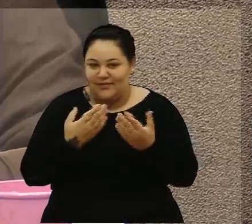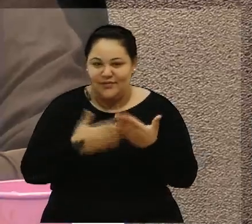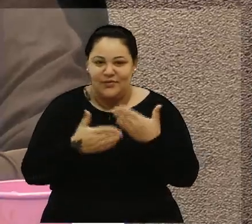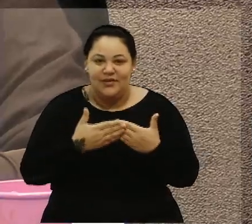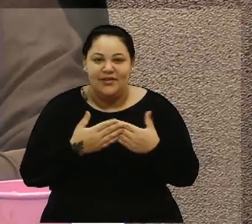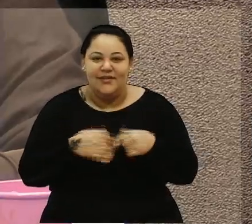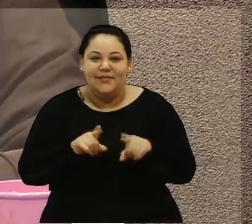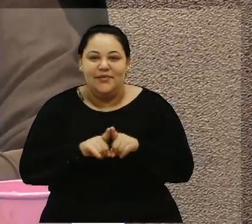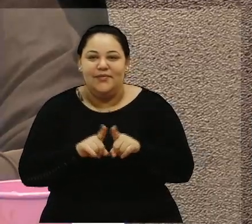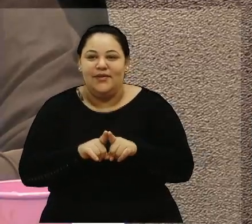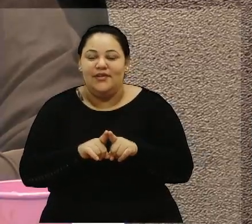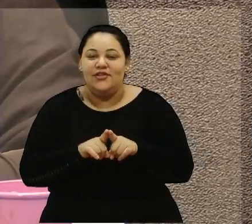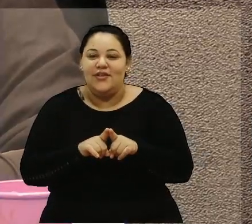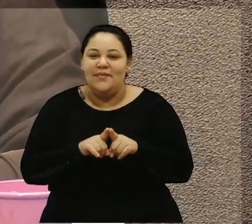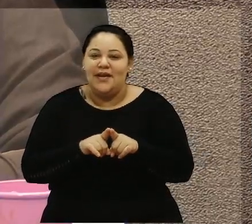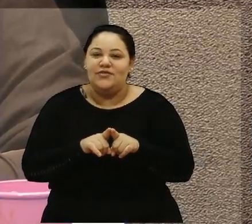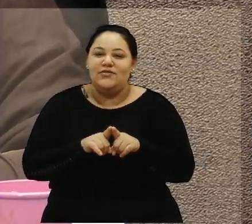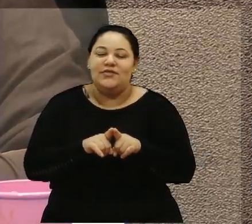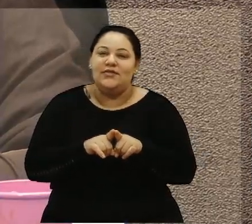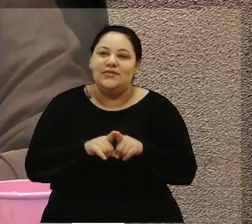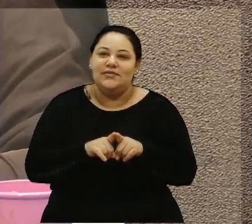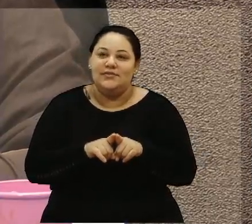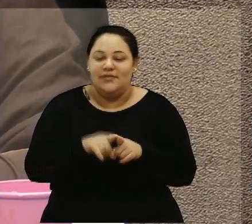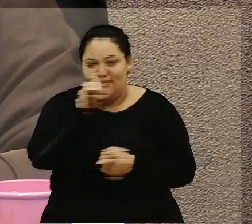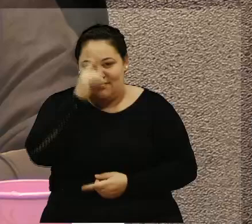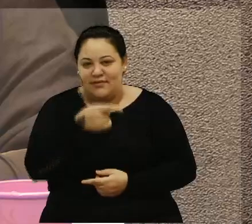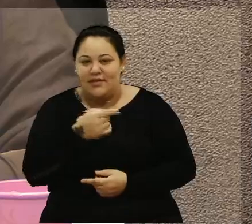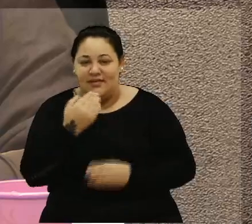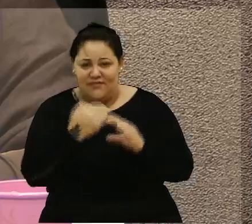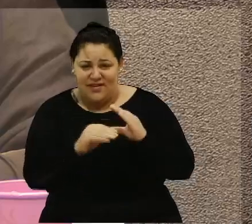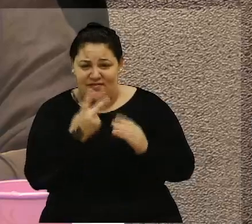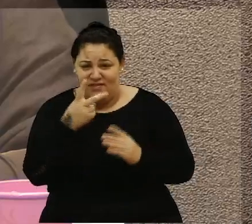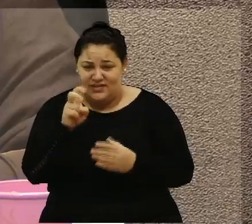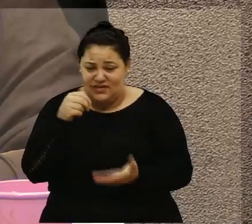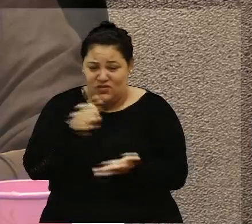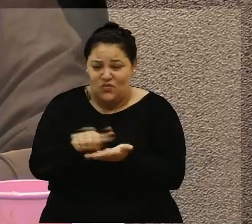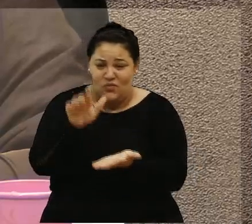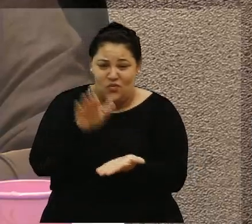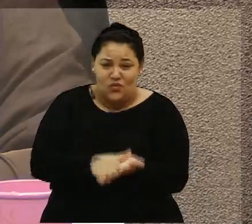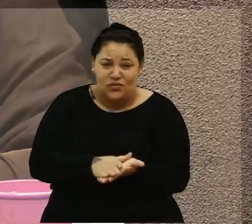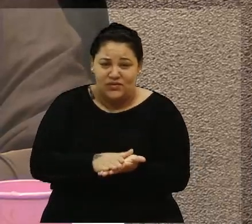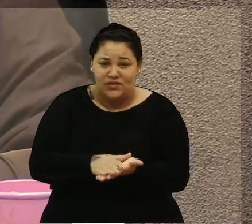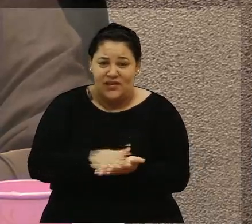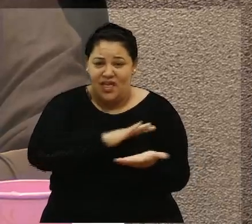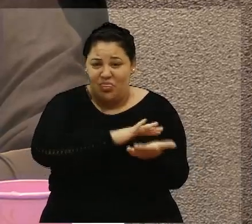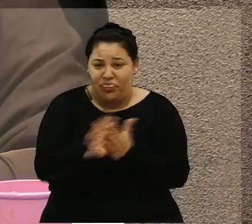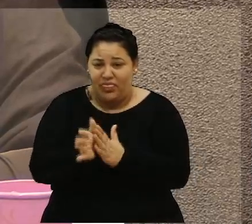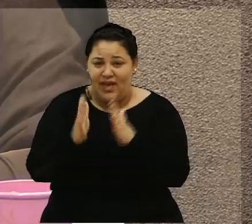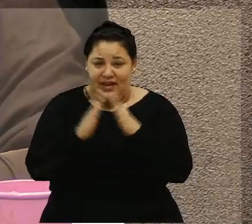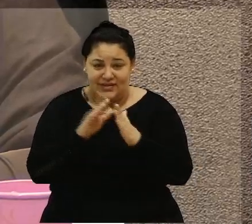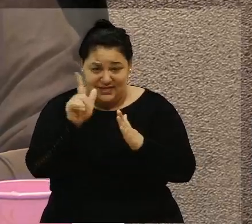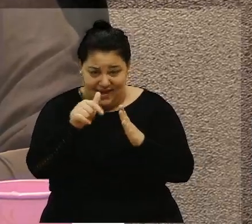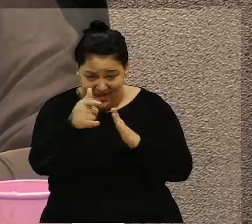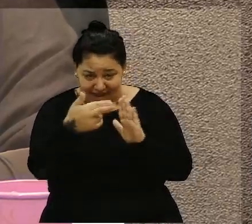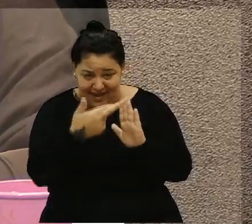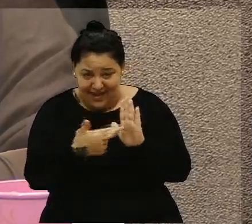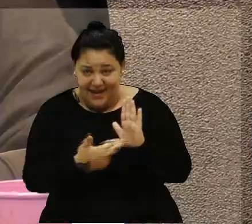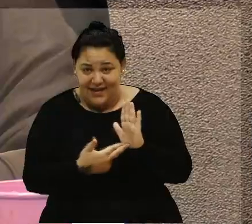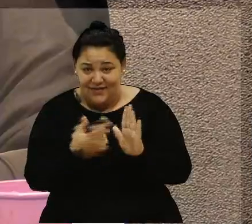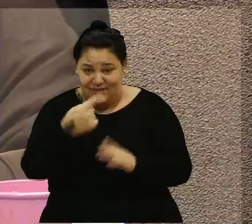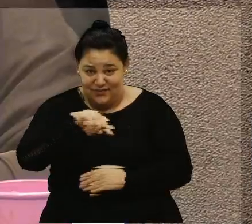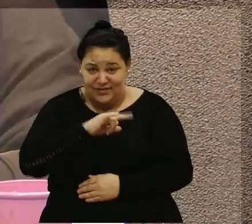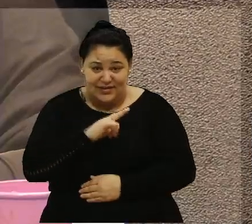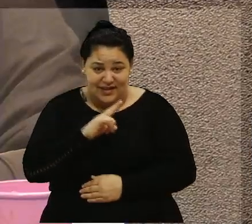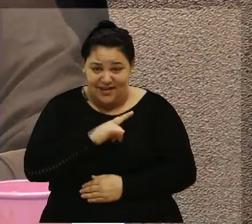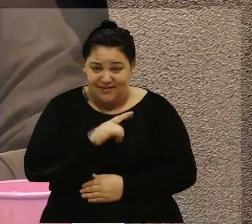quilômetros longe da represa. Mandaram 25 mil de multa e demolir a casa. Esse é o regramento que vocês têm. Aqui não vai